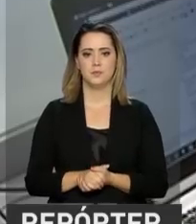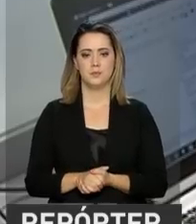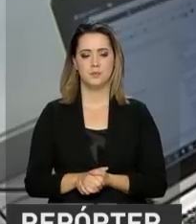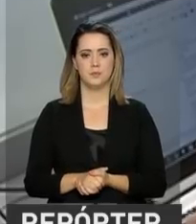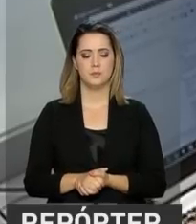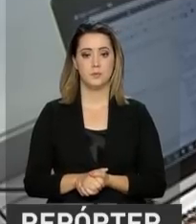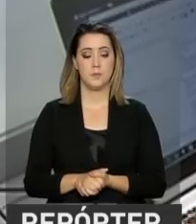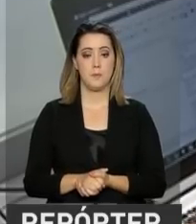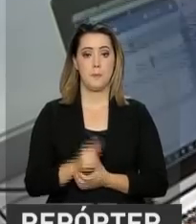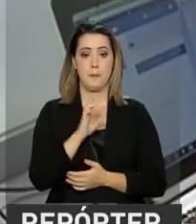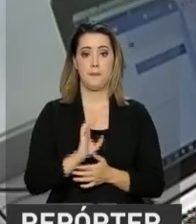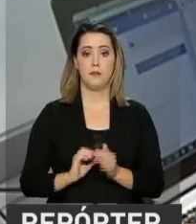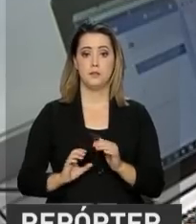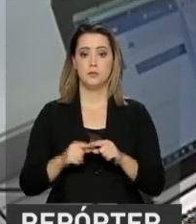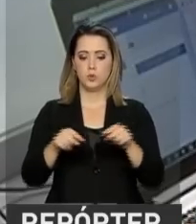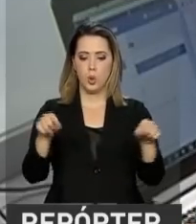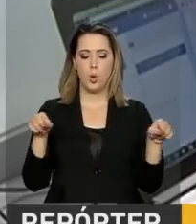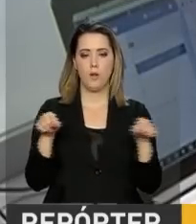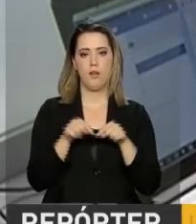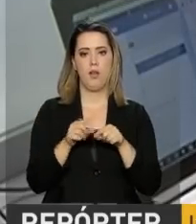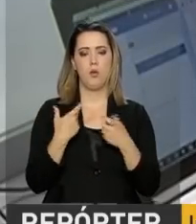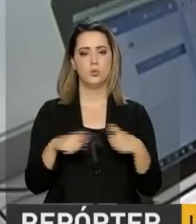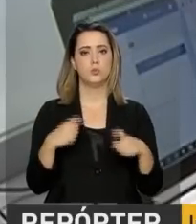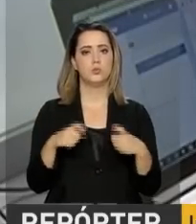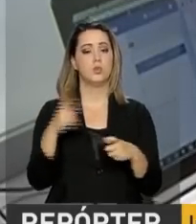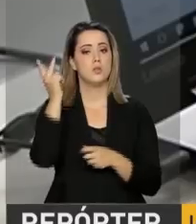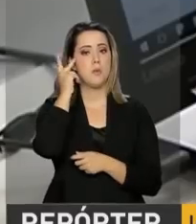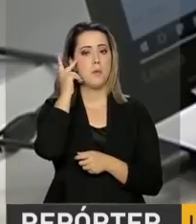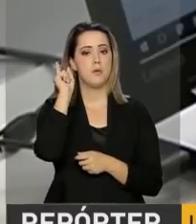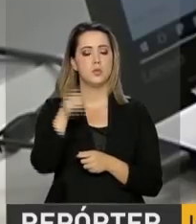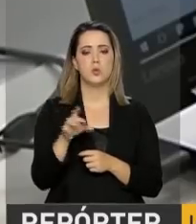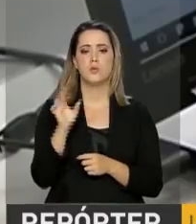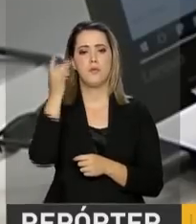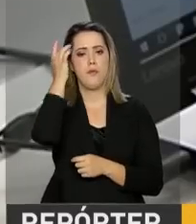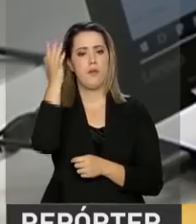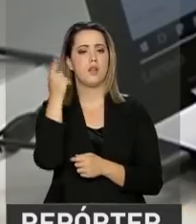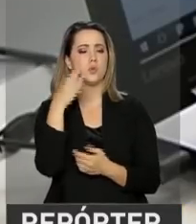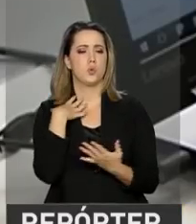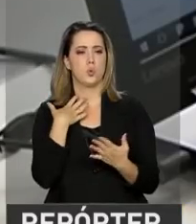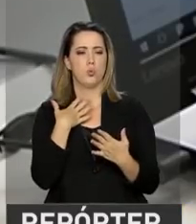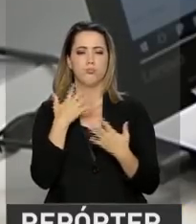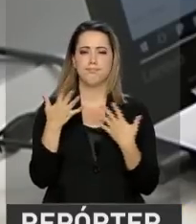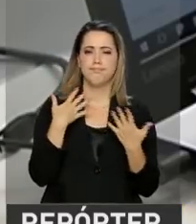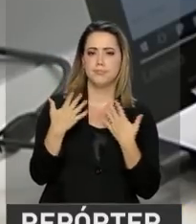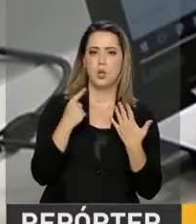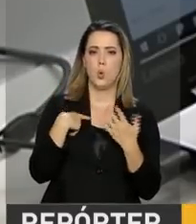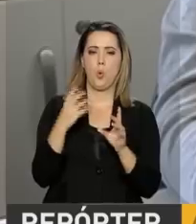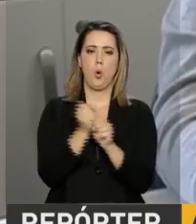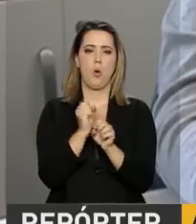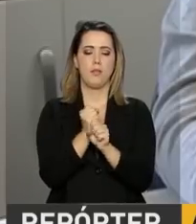diretos esta pequena sala em um prédio comercial na região central de São Paulo seria facilmente confundida com o escritório de